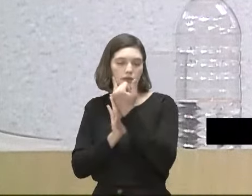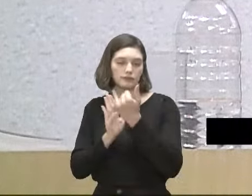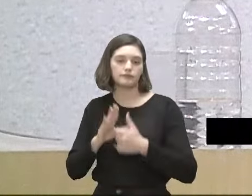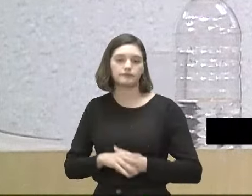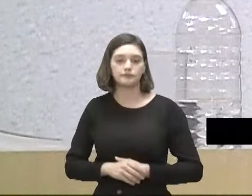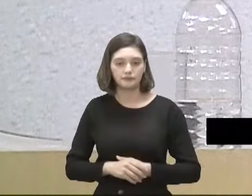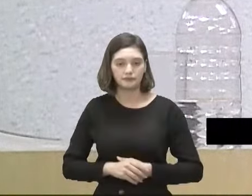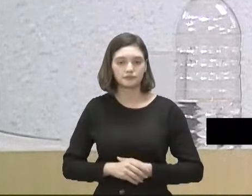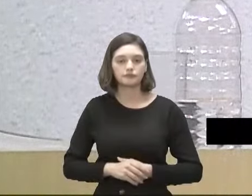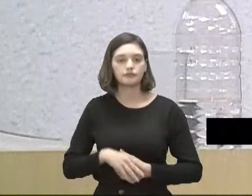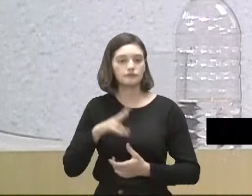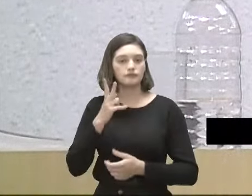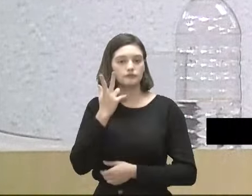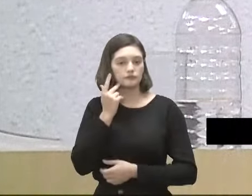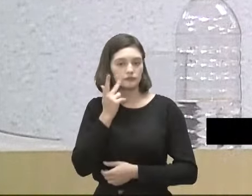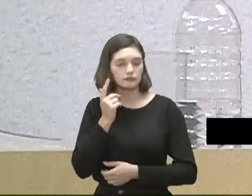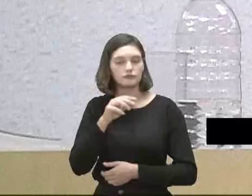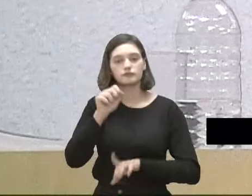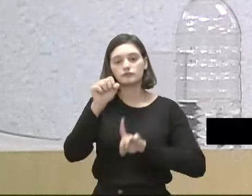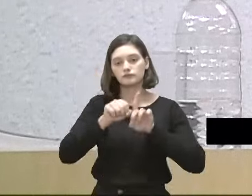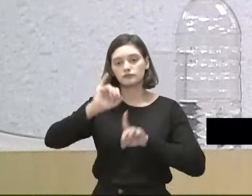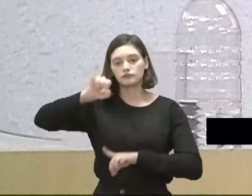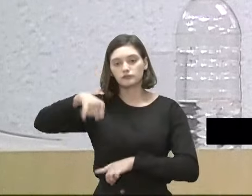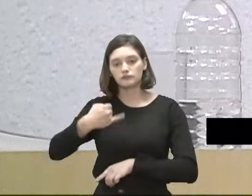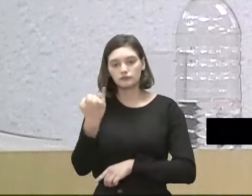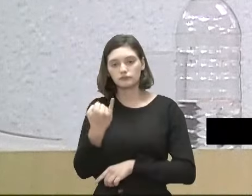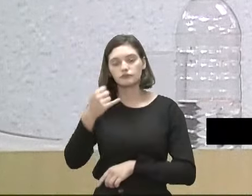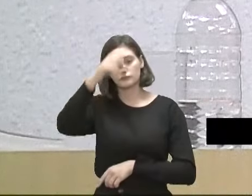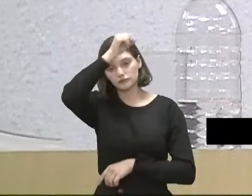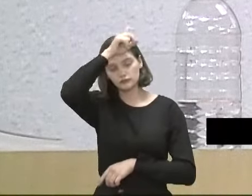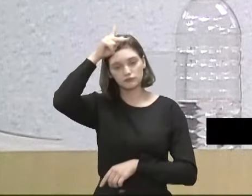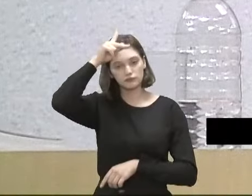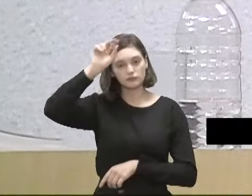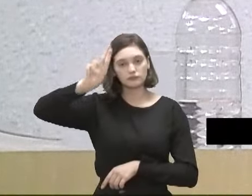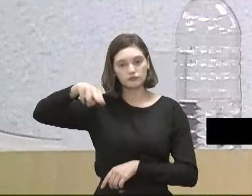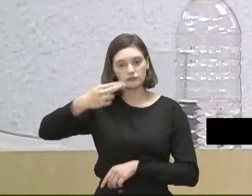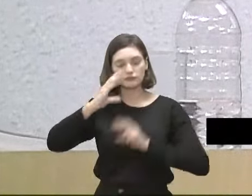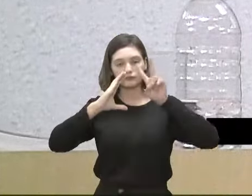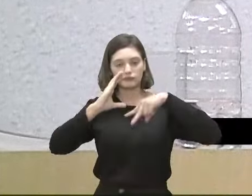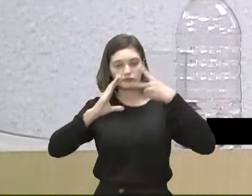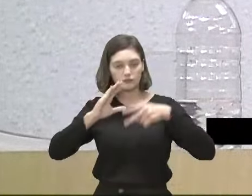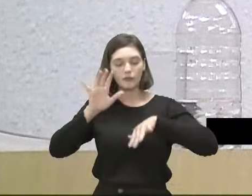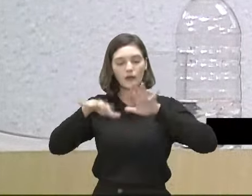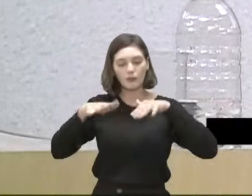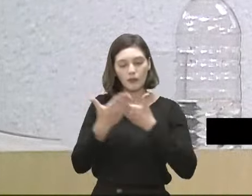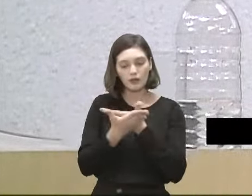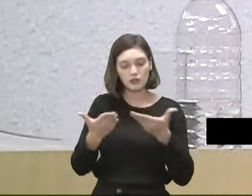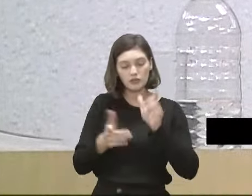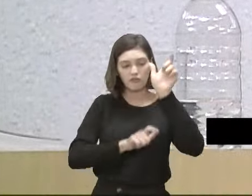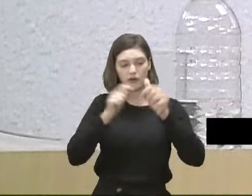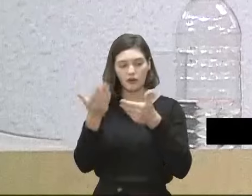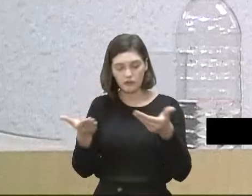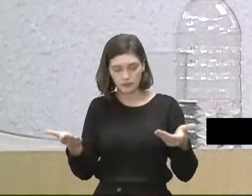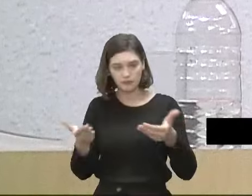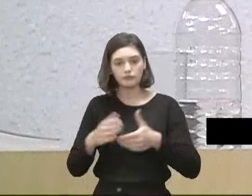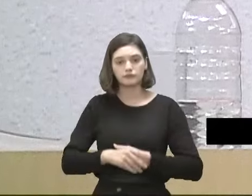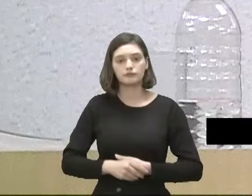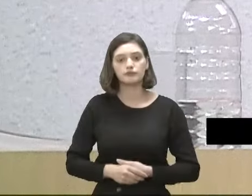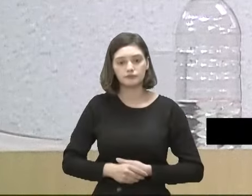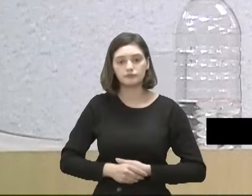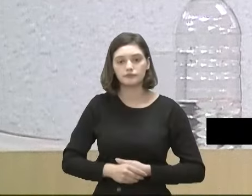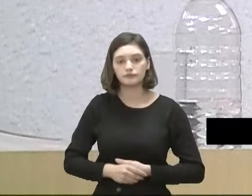INSS geralmente é mês de janeiro, e aí a Prefeitura, Unital e Câmara, quem tem paridade, depende de cada entidade respectiva